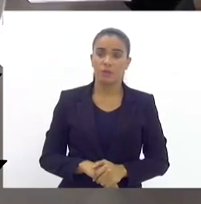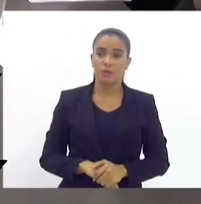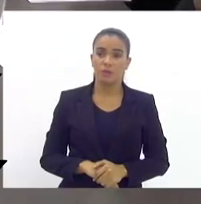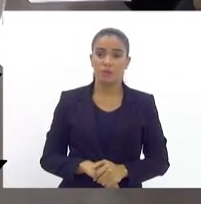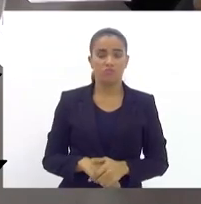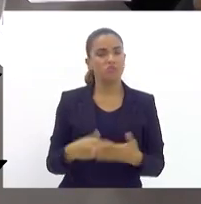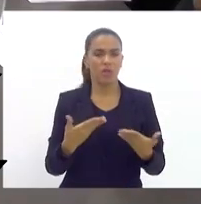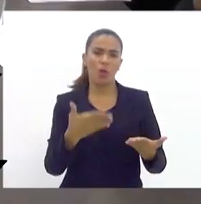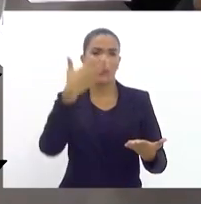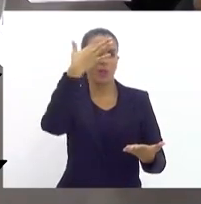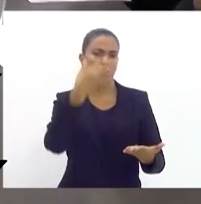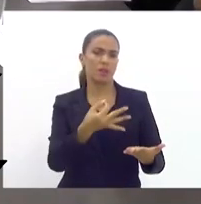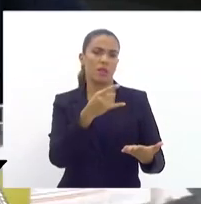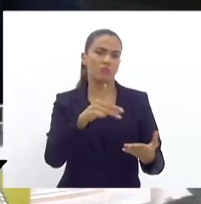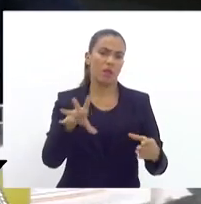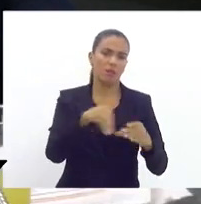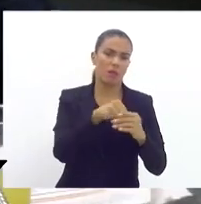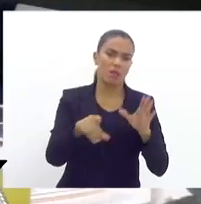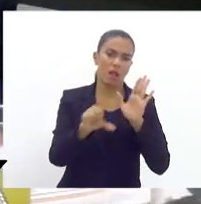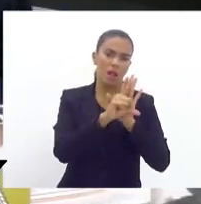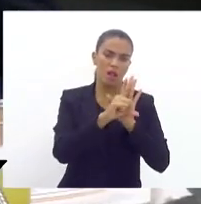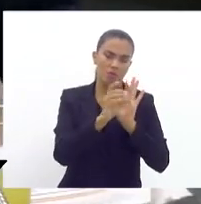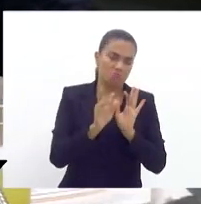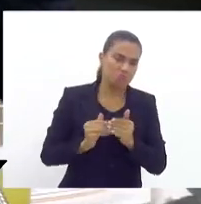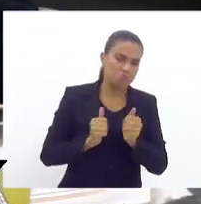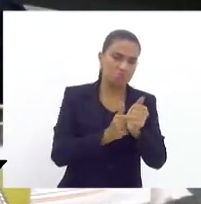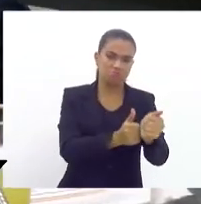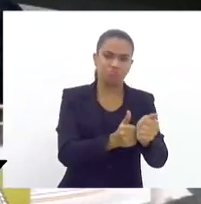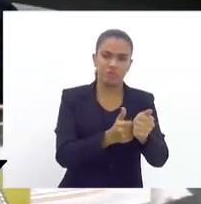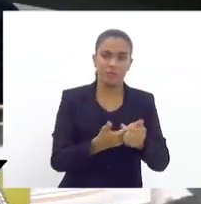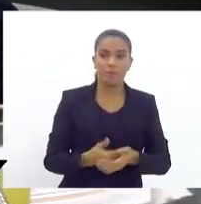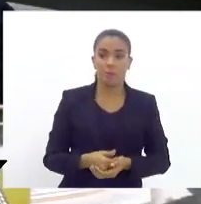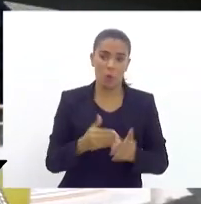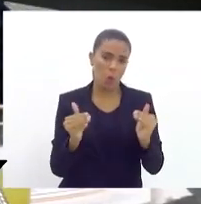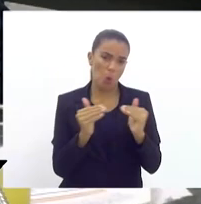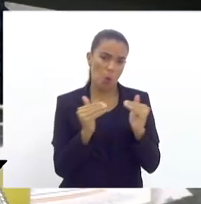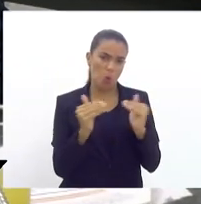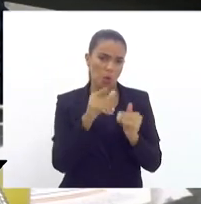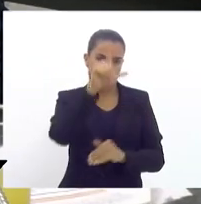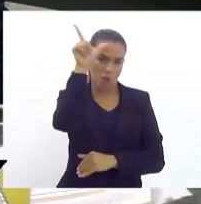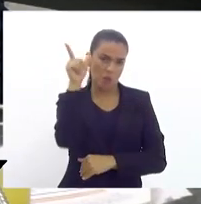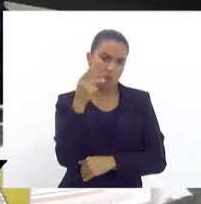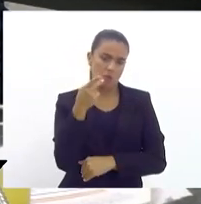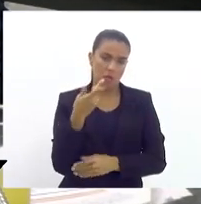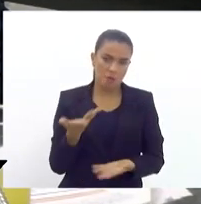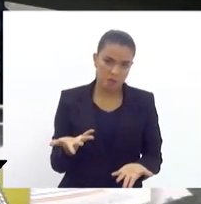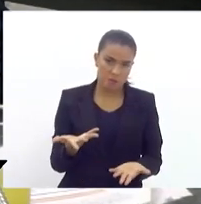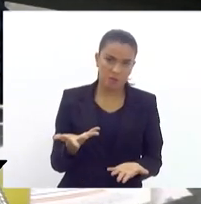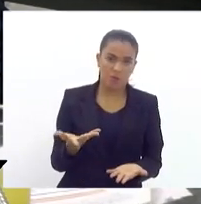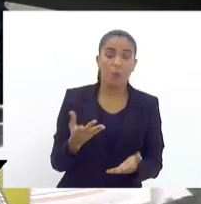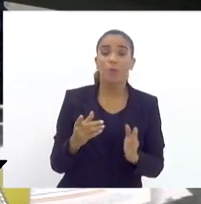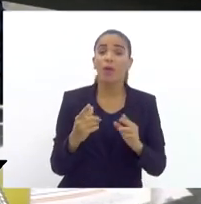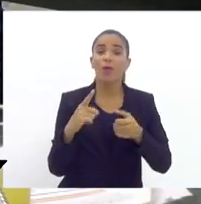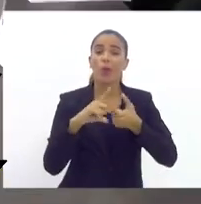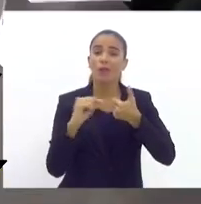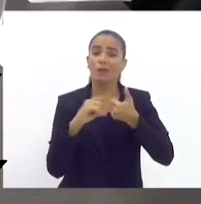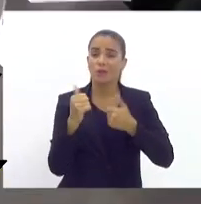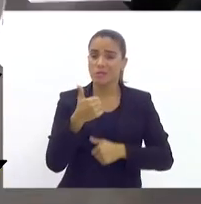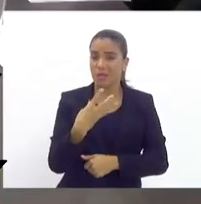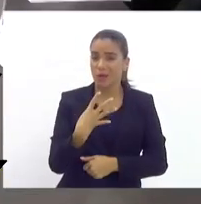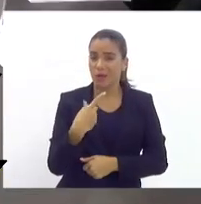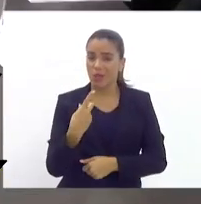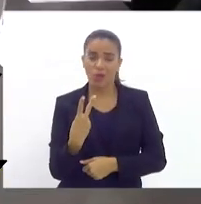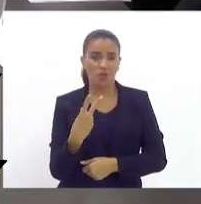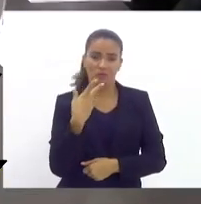Isso aí eu entendo que seria dentro da mesma legislatura, não é possível. Concordo com o deputado Luiz Paulo. Que no artigo, no 142, não fala de